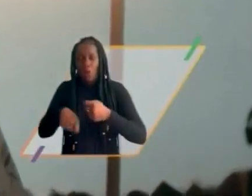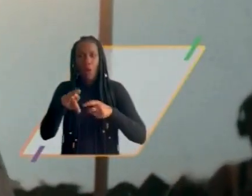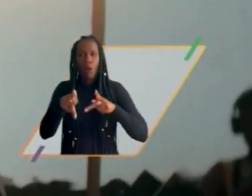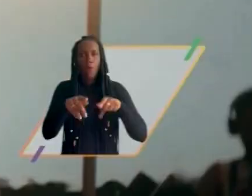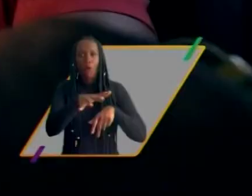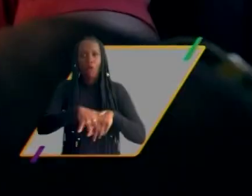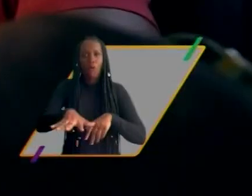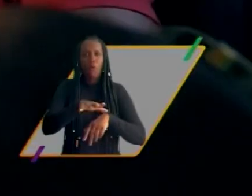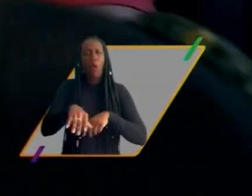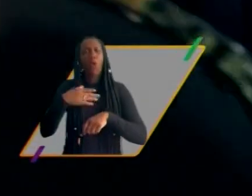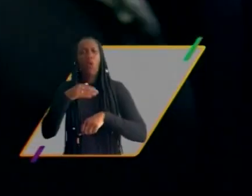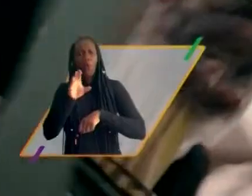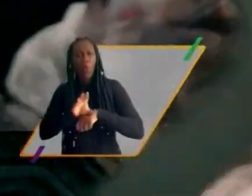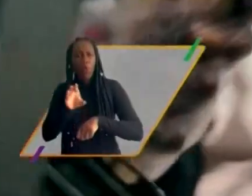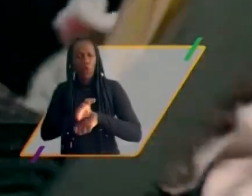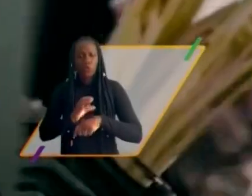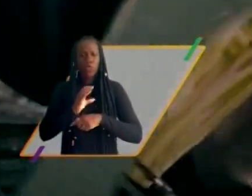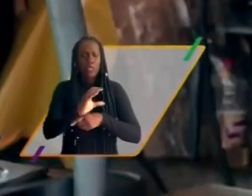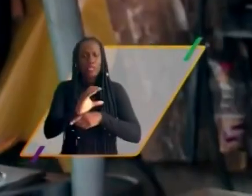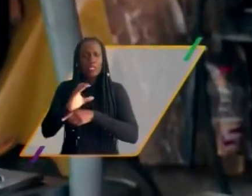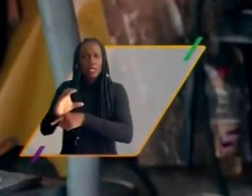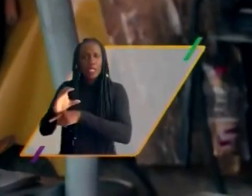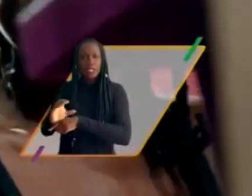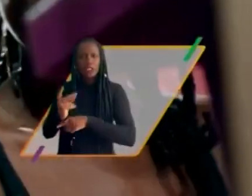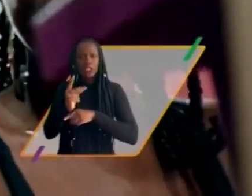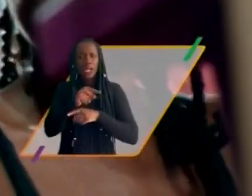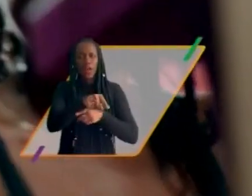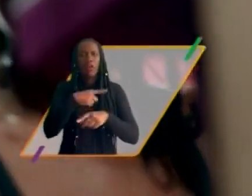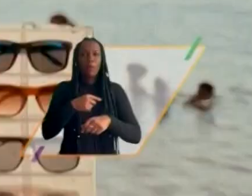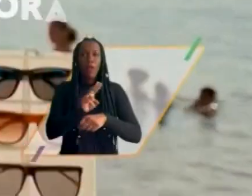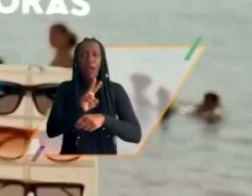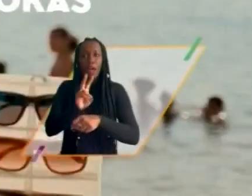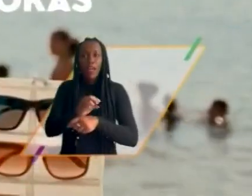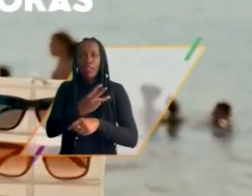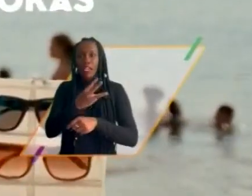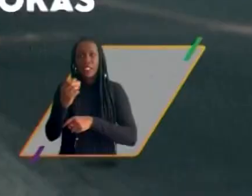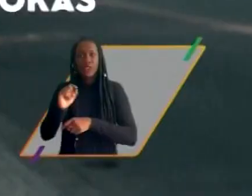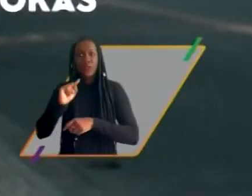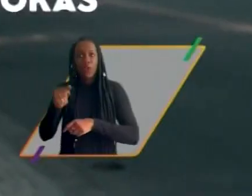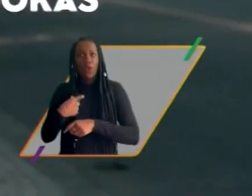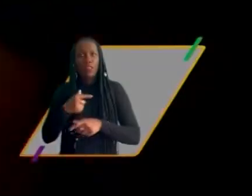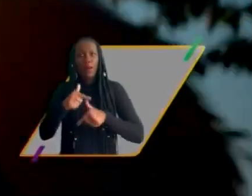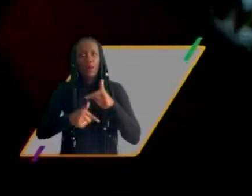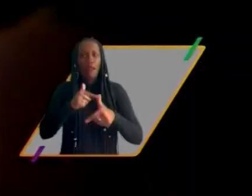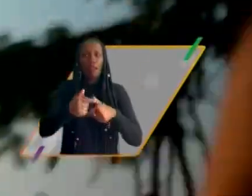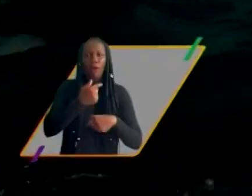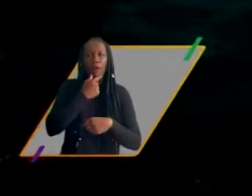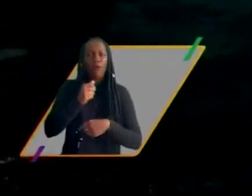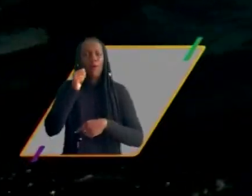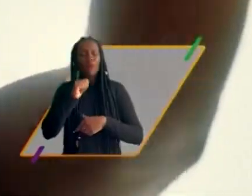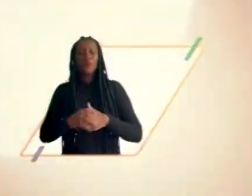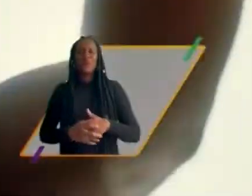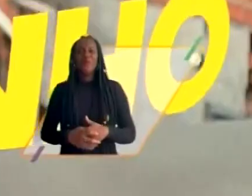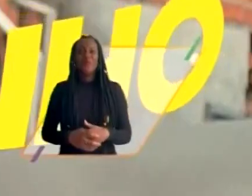com qualificação e crédito para 330 mil trabalhadores e trabalhadoras da cidade.